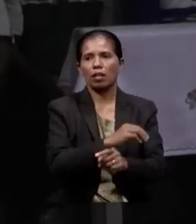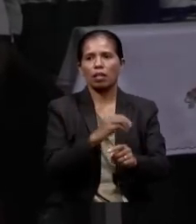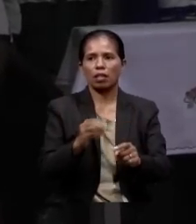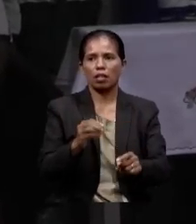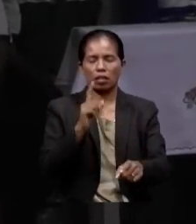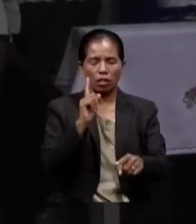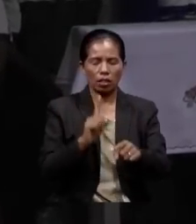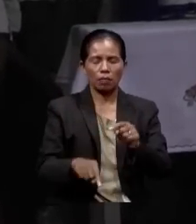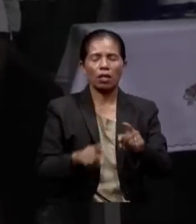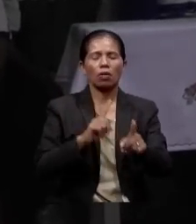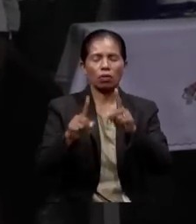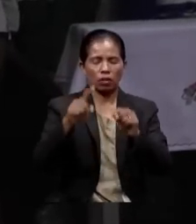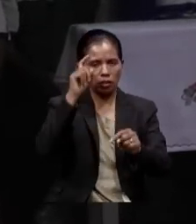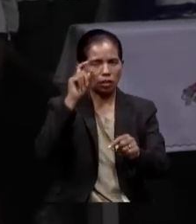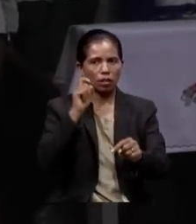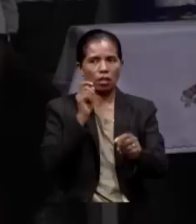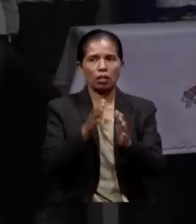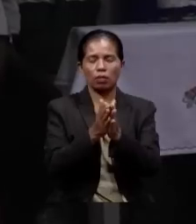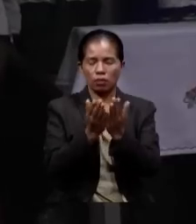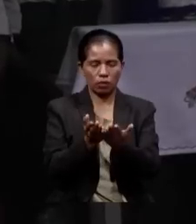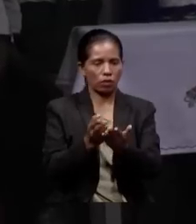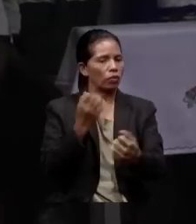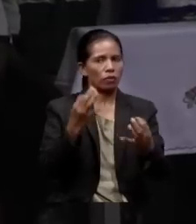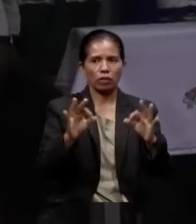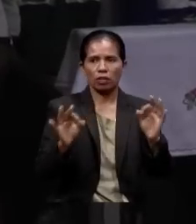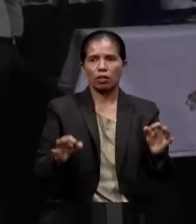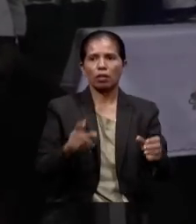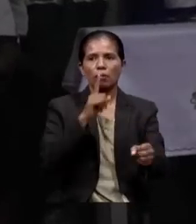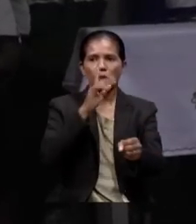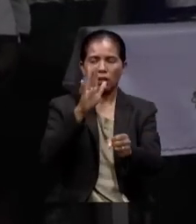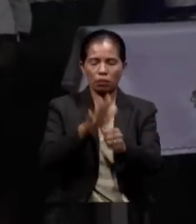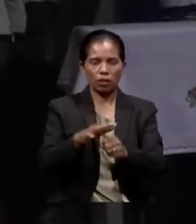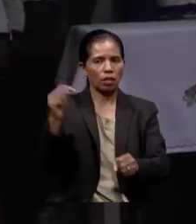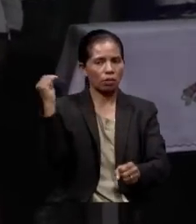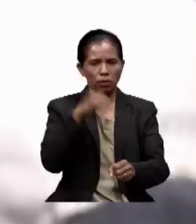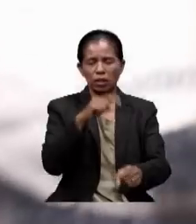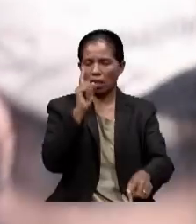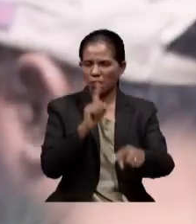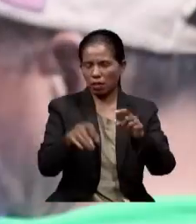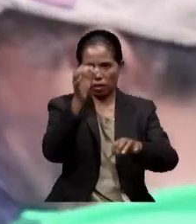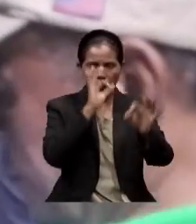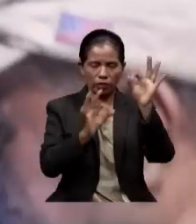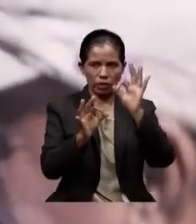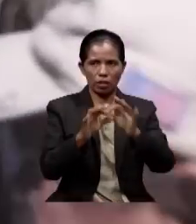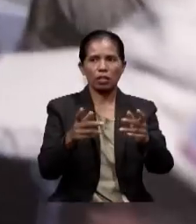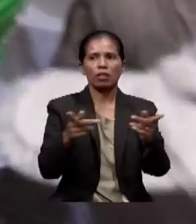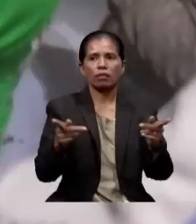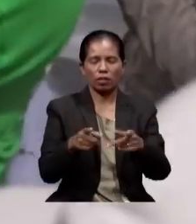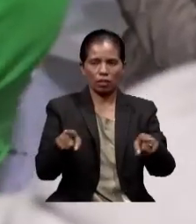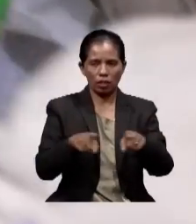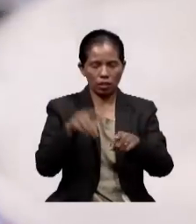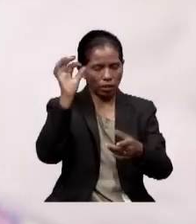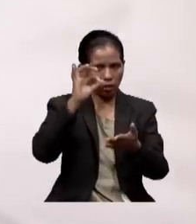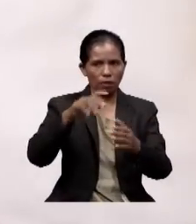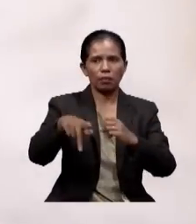me colher tal mambot, coloque livro neto que tu queiras. Juramento, né? Juramento, posso ter, lá de que e a Fatin Hanesan, secretário-geral